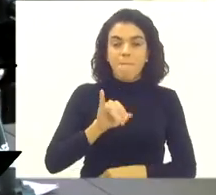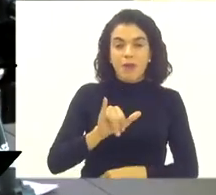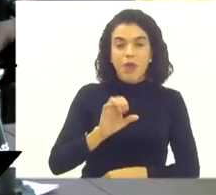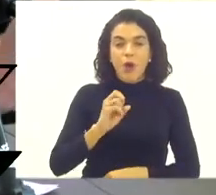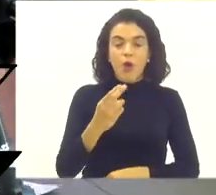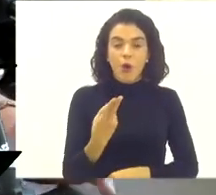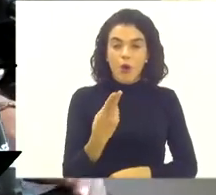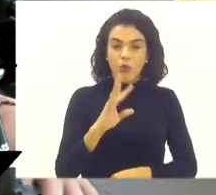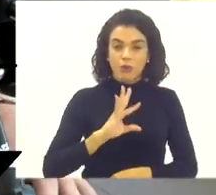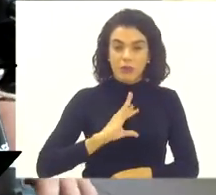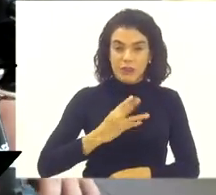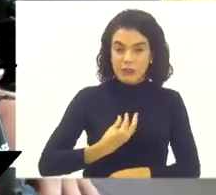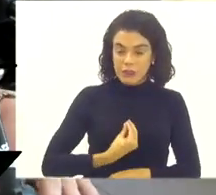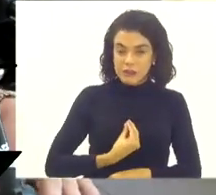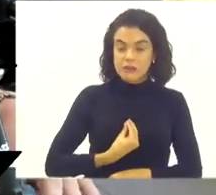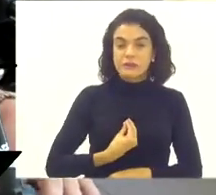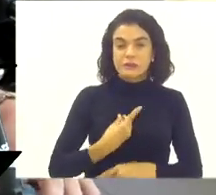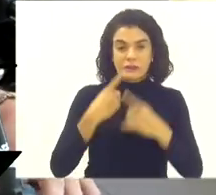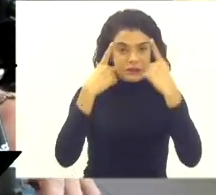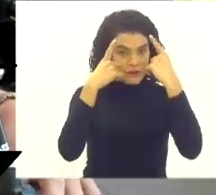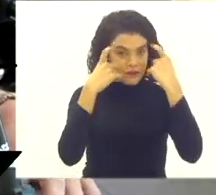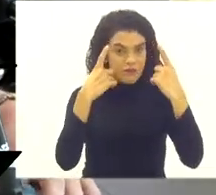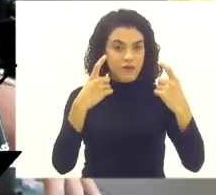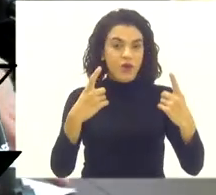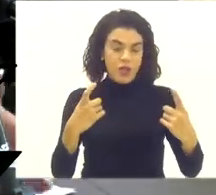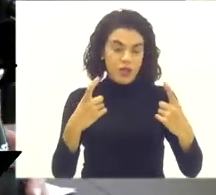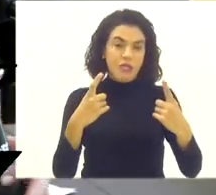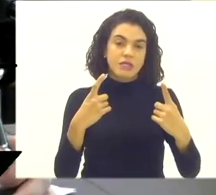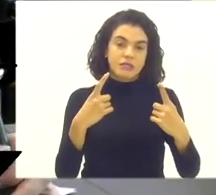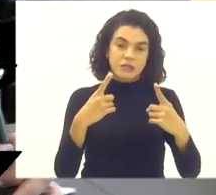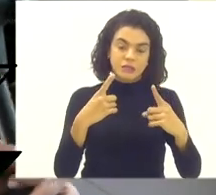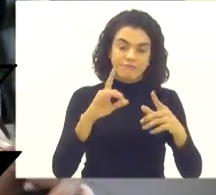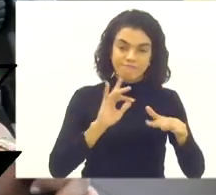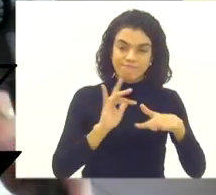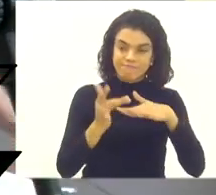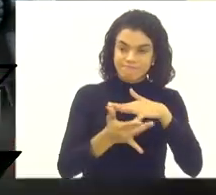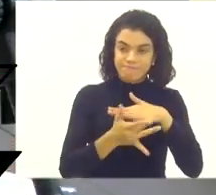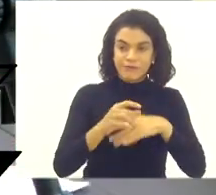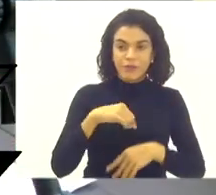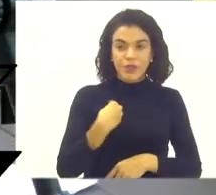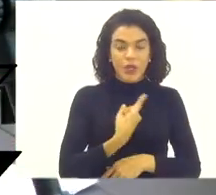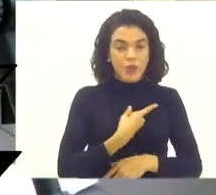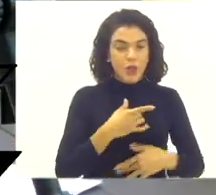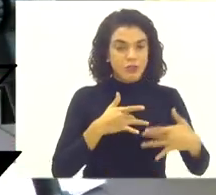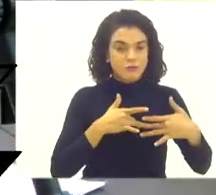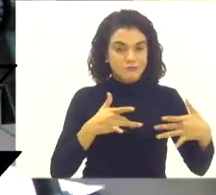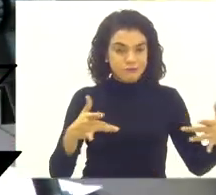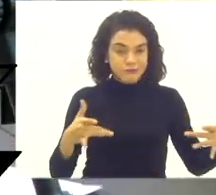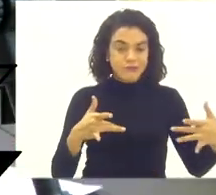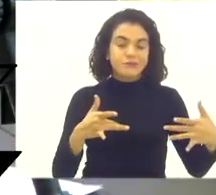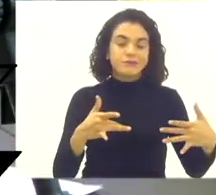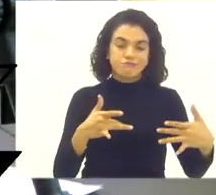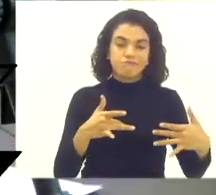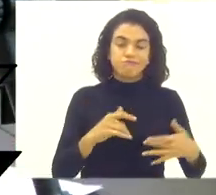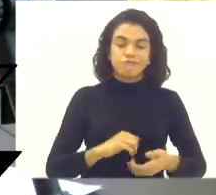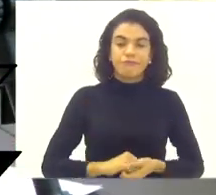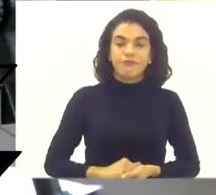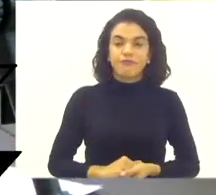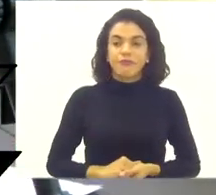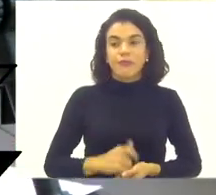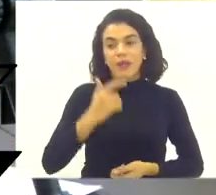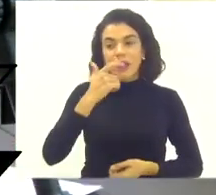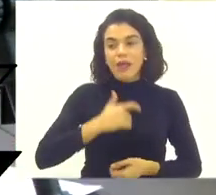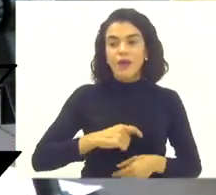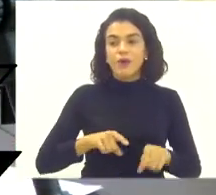sofrendo violência nas redes e publicamente Então a nossa solidariedade Aqui as nossas parlamentares eu